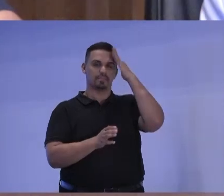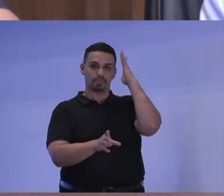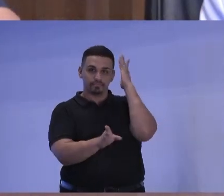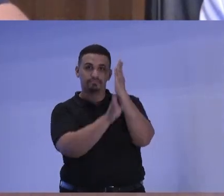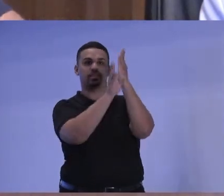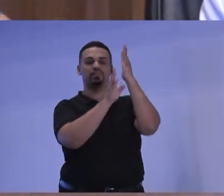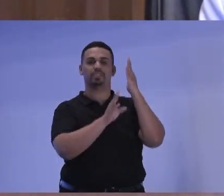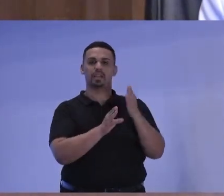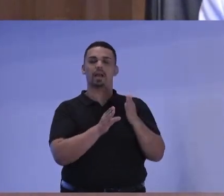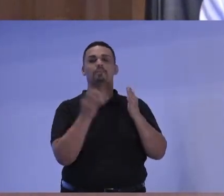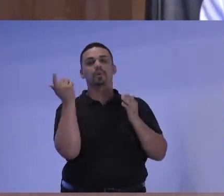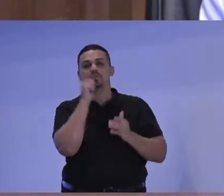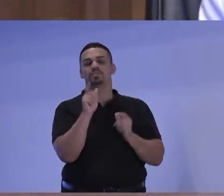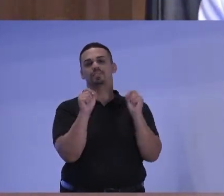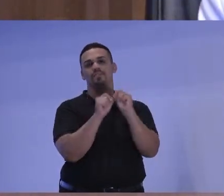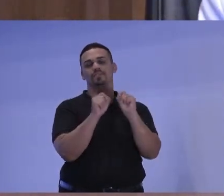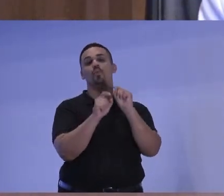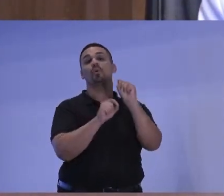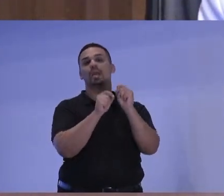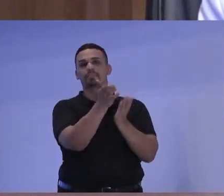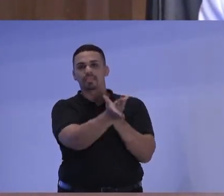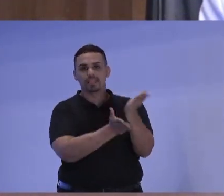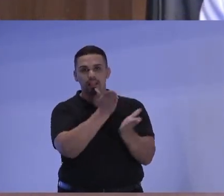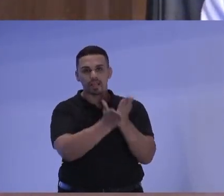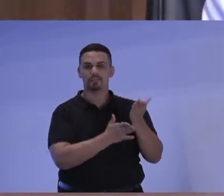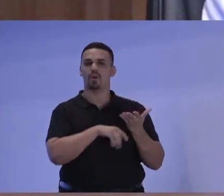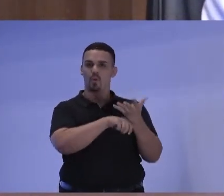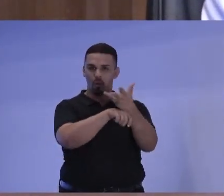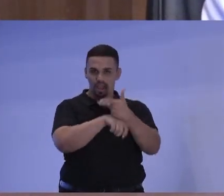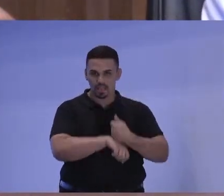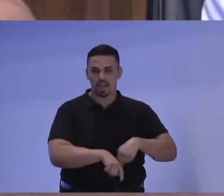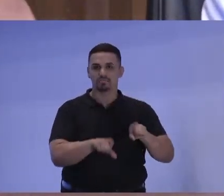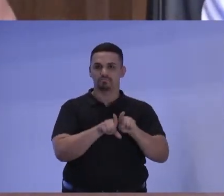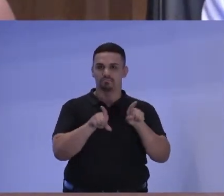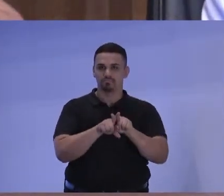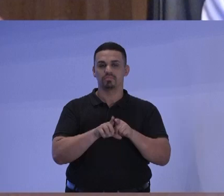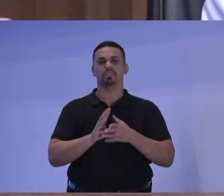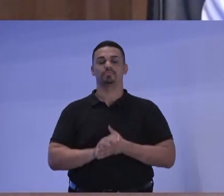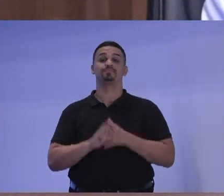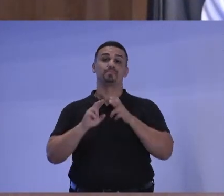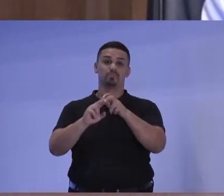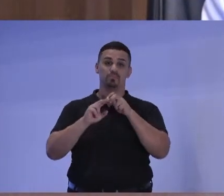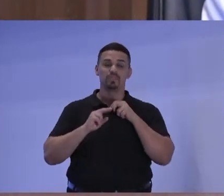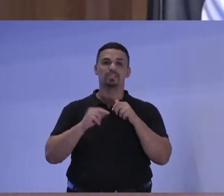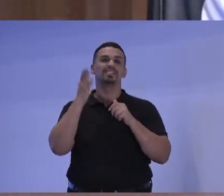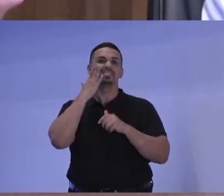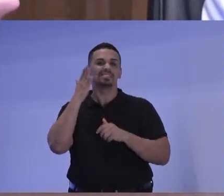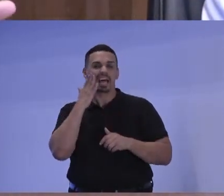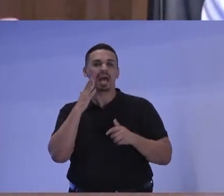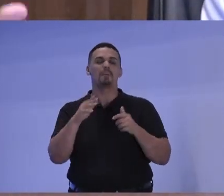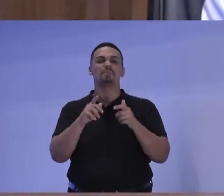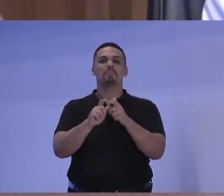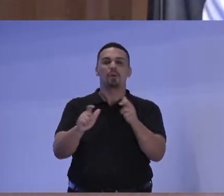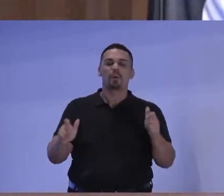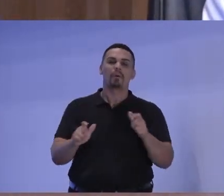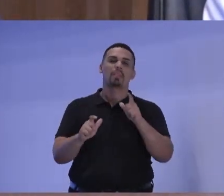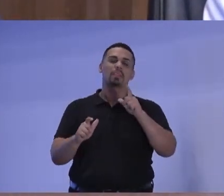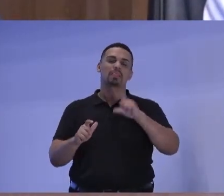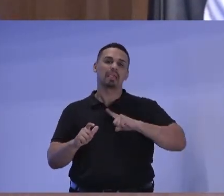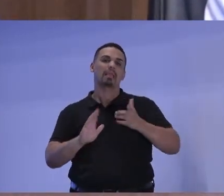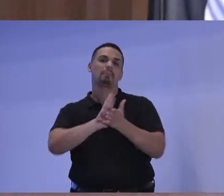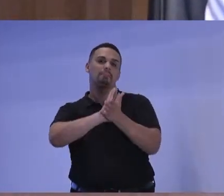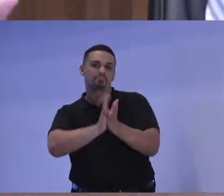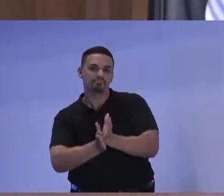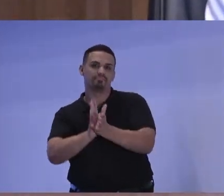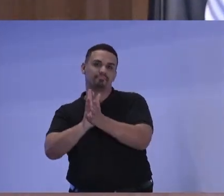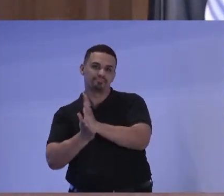prejudica, debilita o atendimento. A questão do estigma e da discriminação é algo histórico, então nós sabemos disso, e nesse